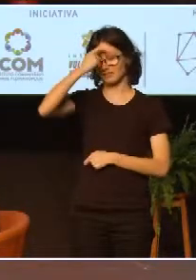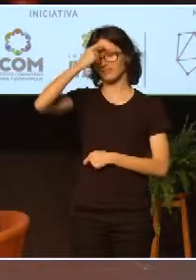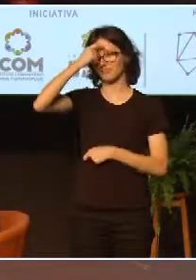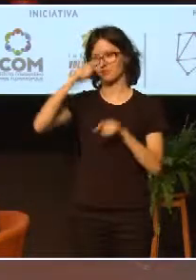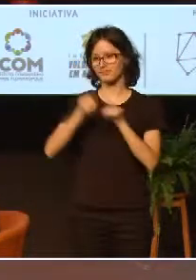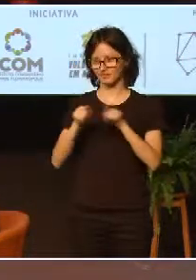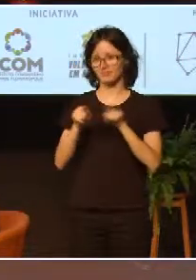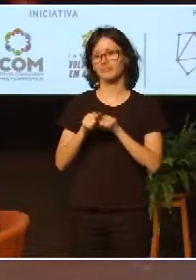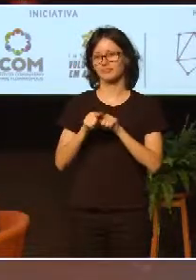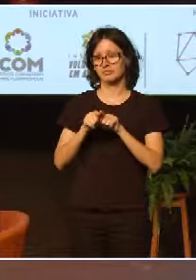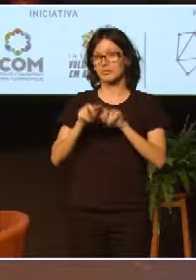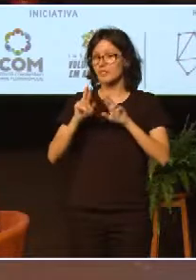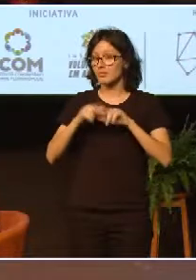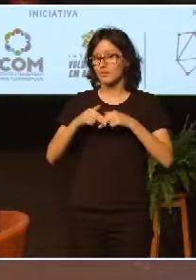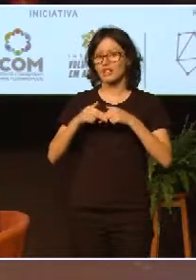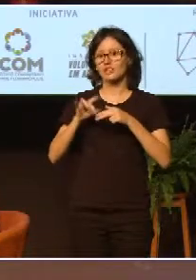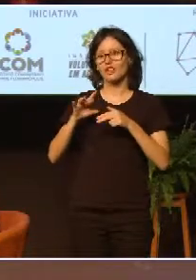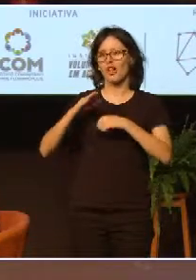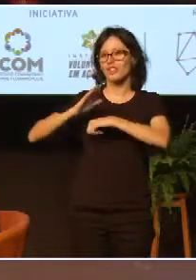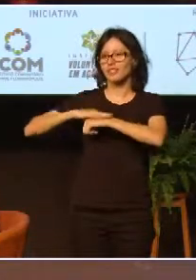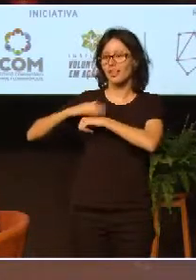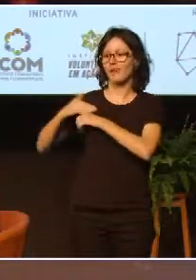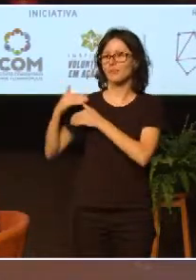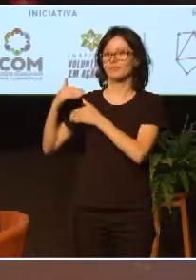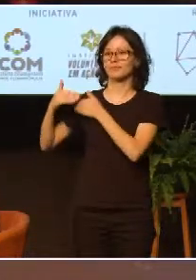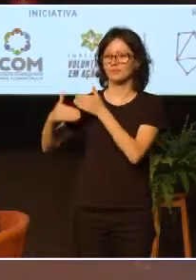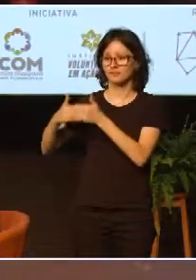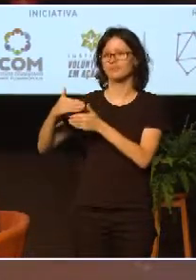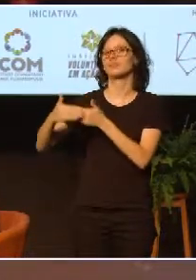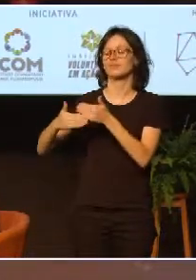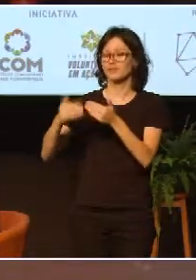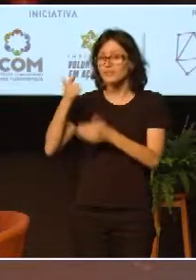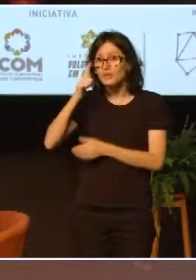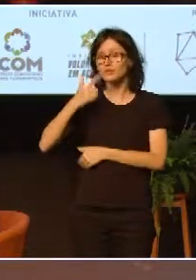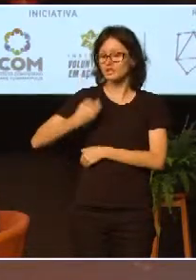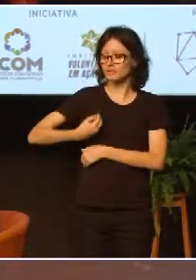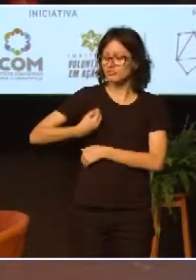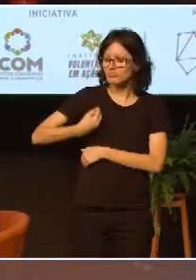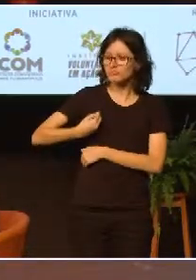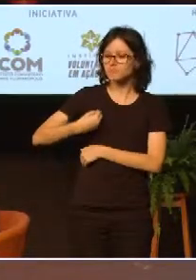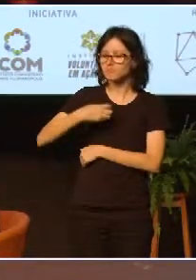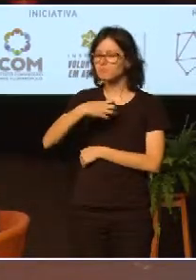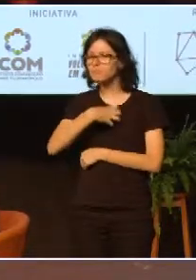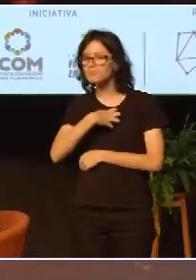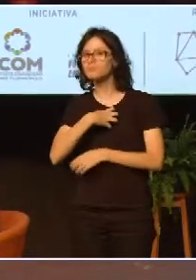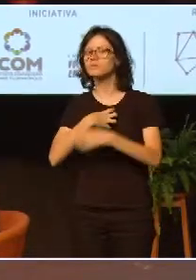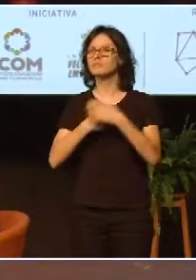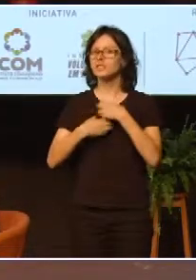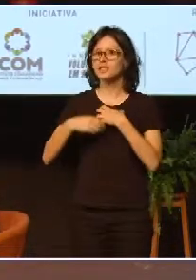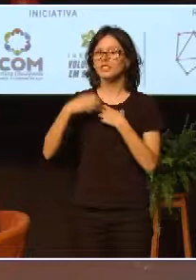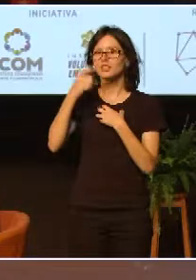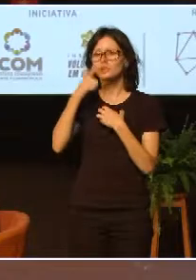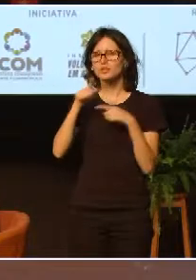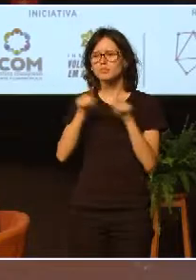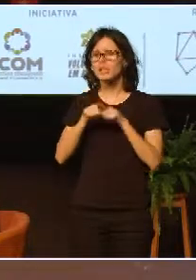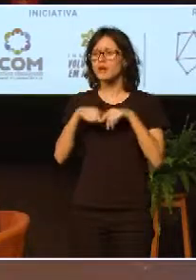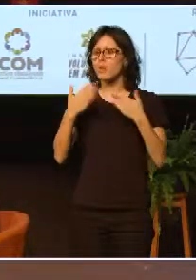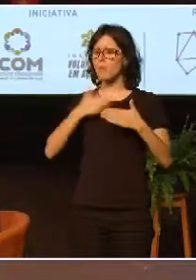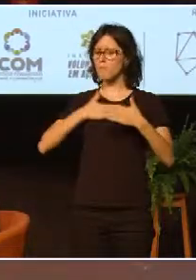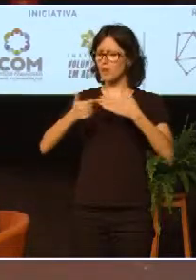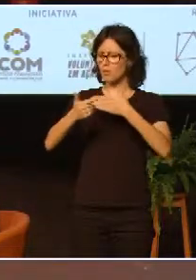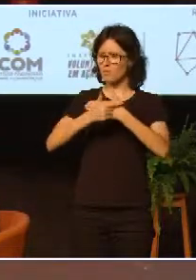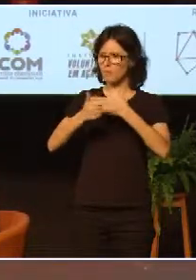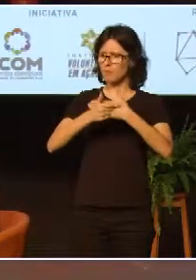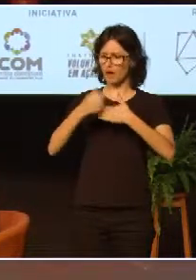Porque é só com o tempo que você vai vivenciar as coisas e se colocar, tipo, qual é o papel da